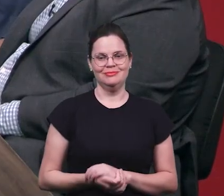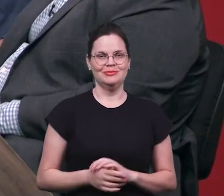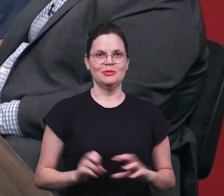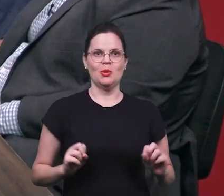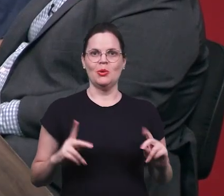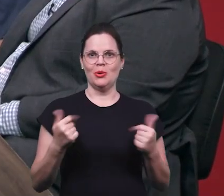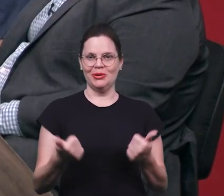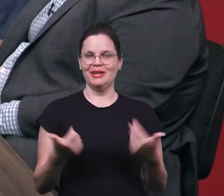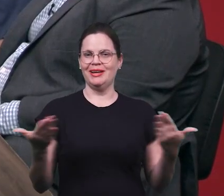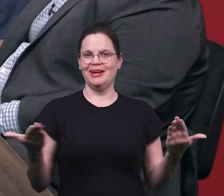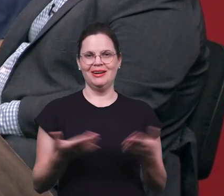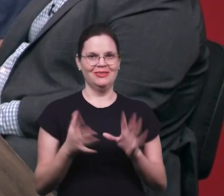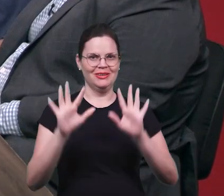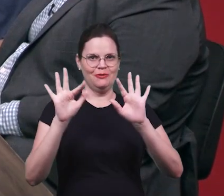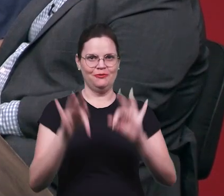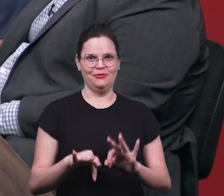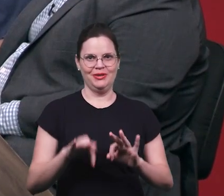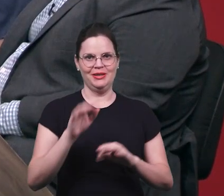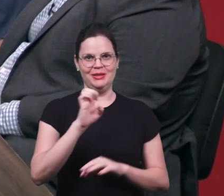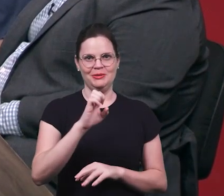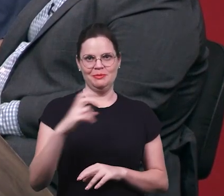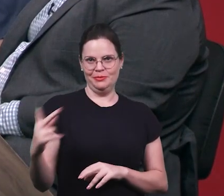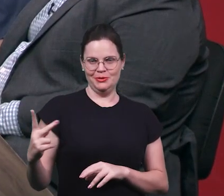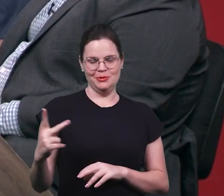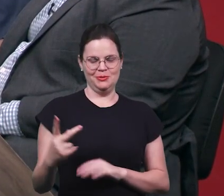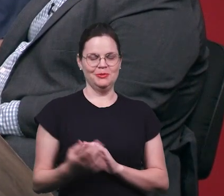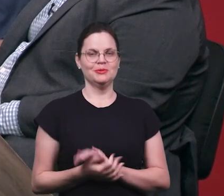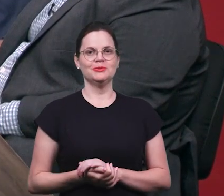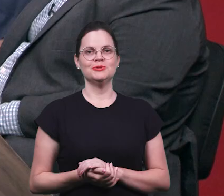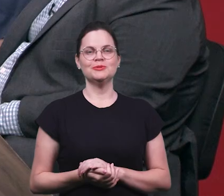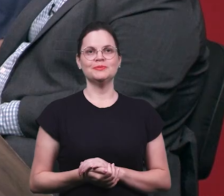Bom, meus irmãos, nós Vamos estamos lá. chegando ao final deste episódio,